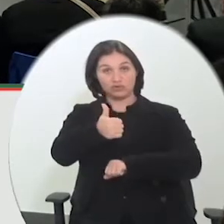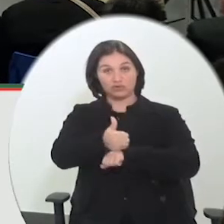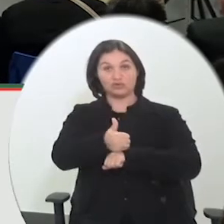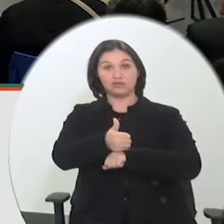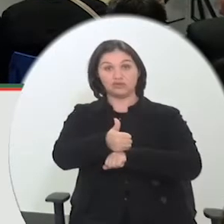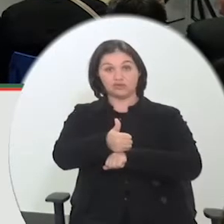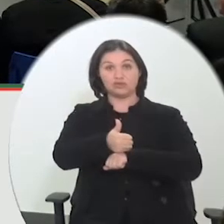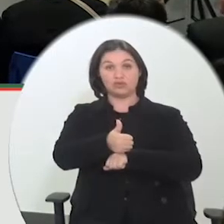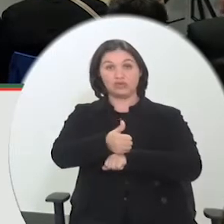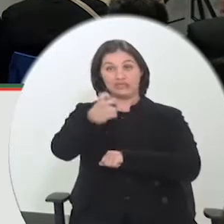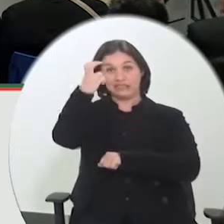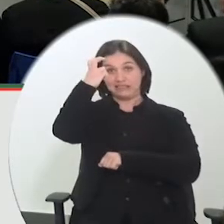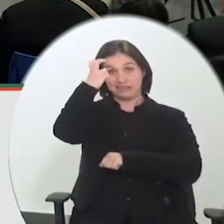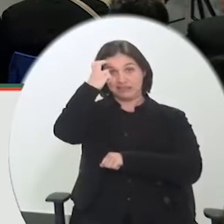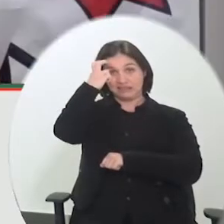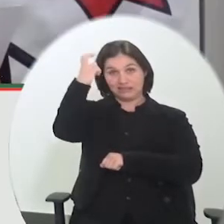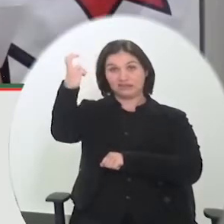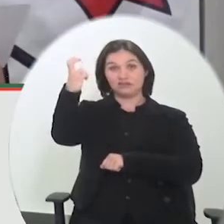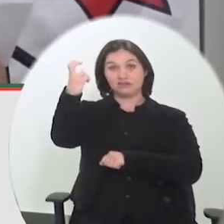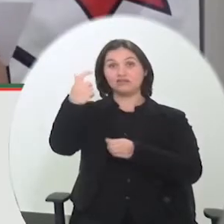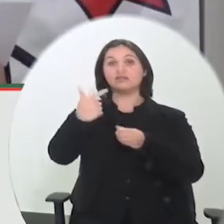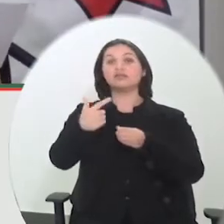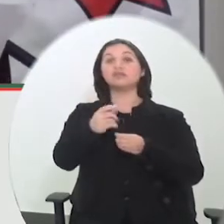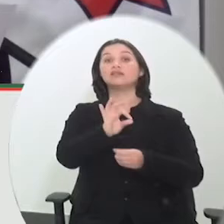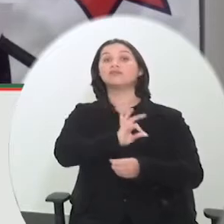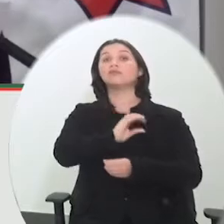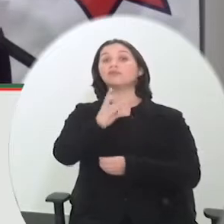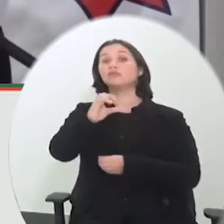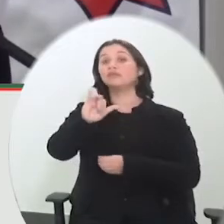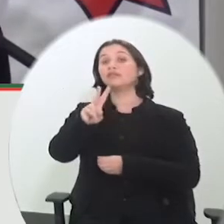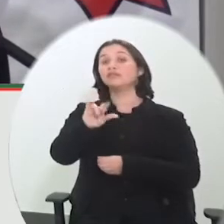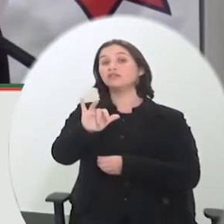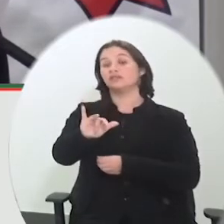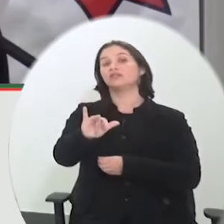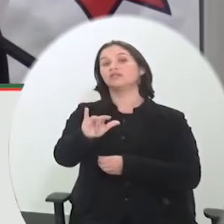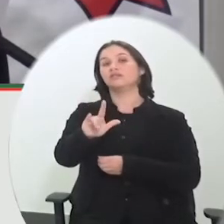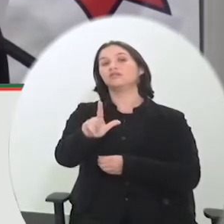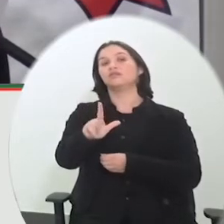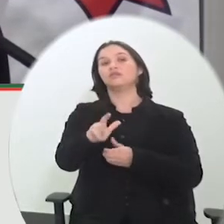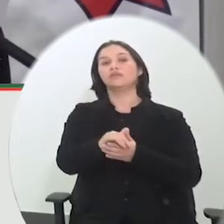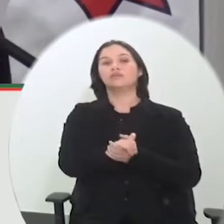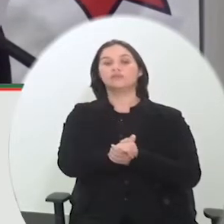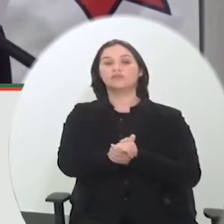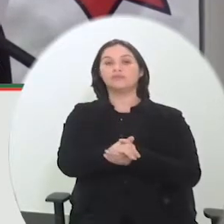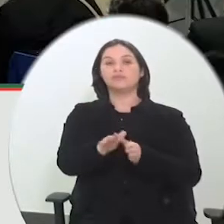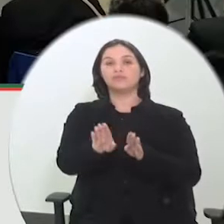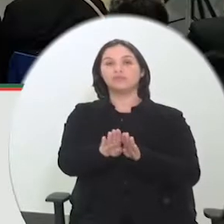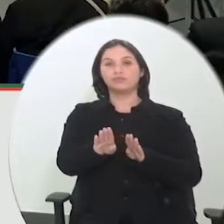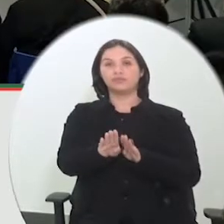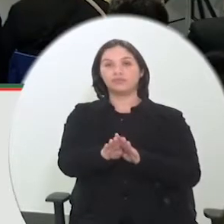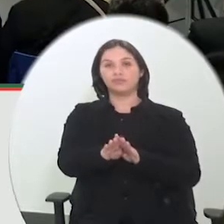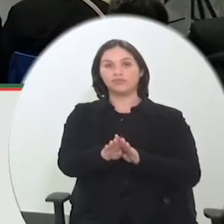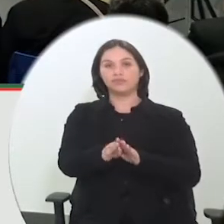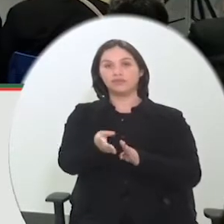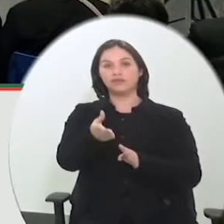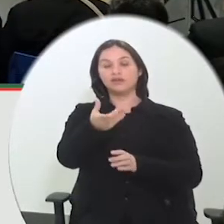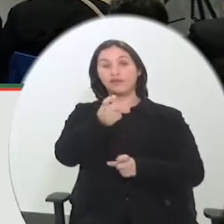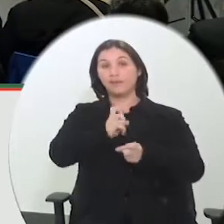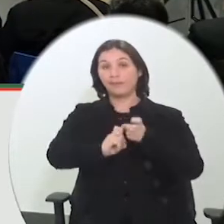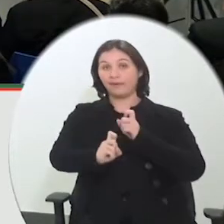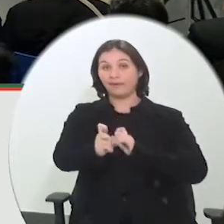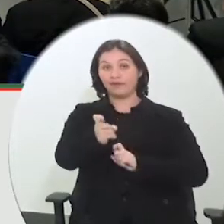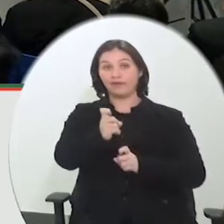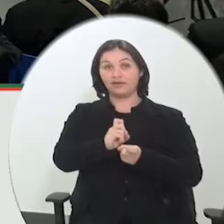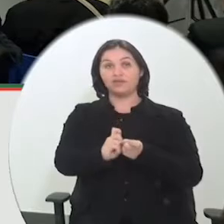atuou aqui na região de Criciúma. Senhor Sandro Broca, perito criminal, gerente da 4ª Meso-Regional do